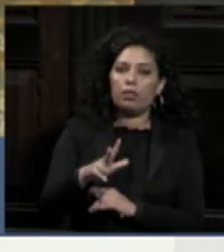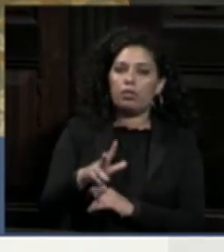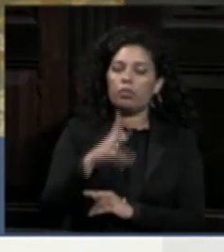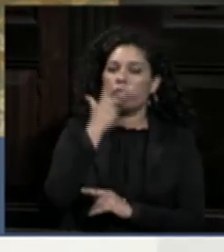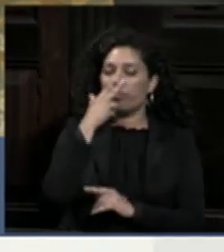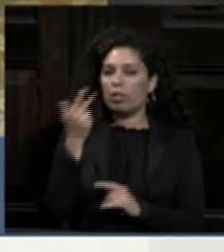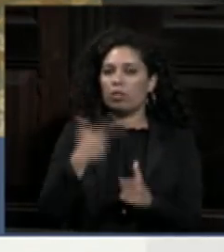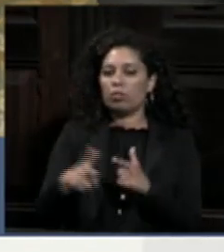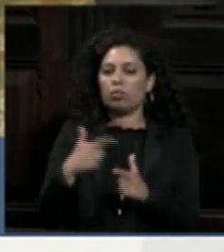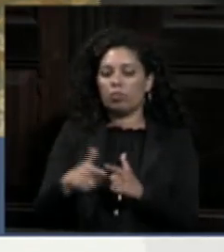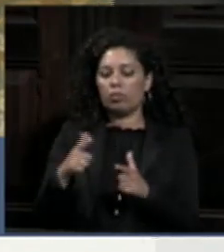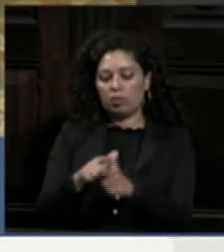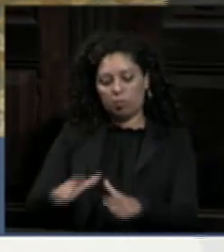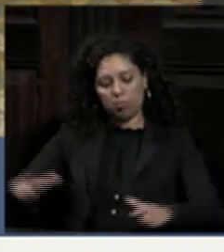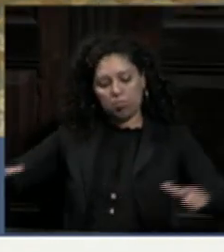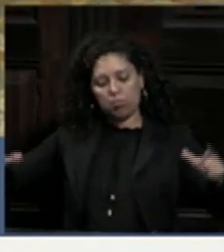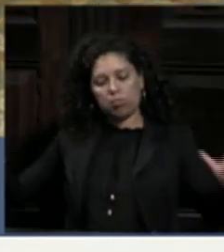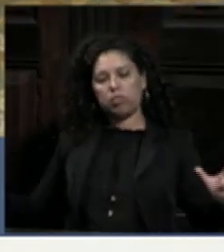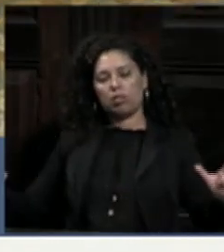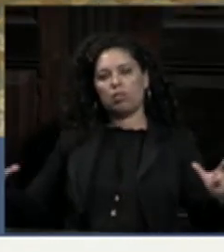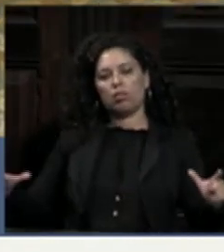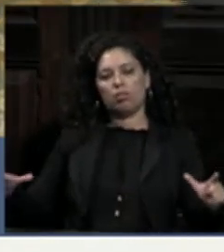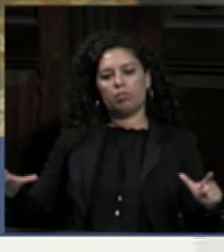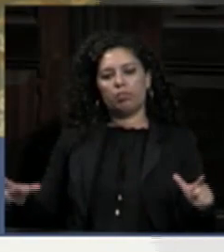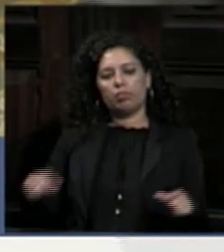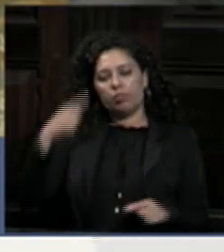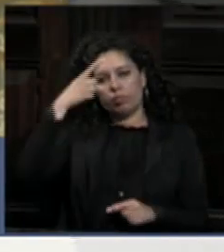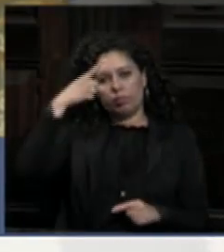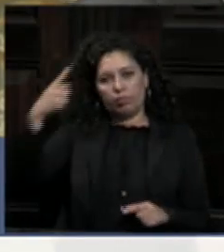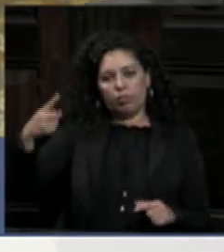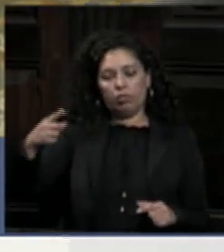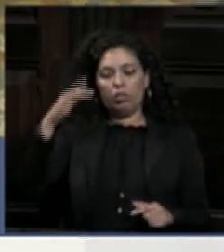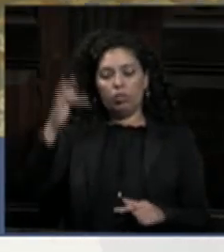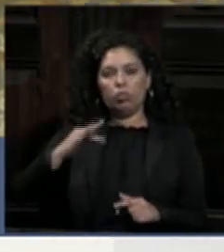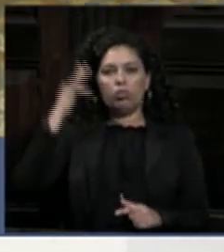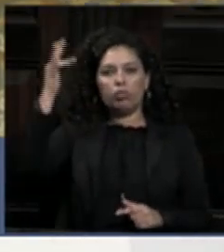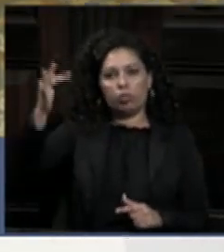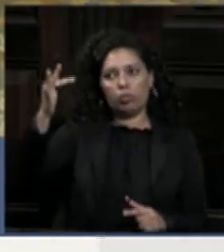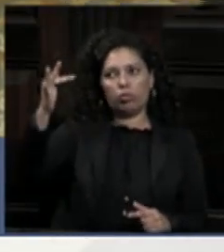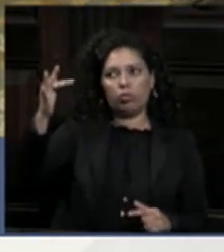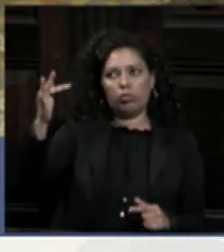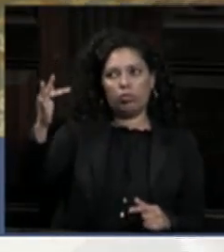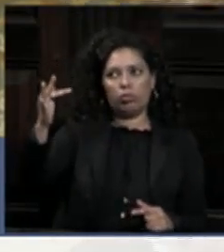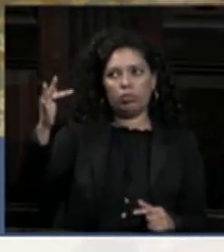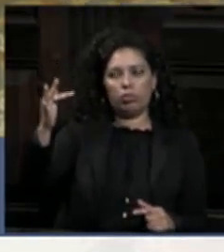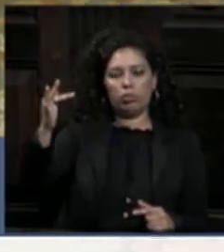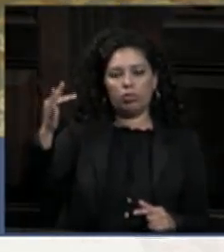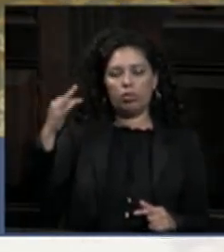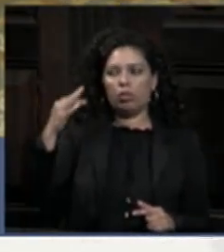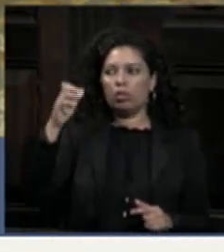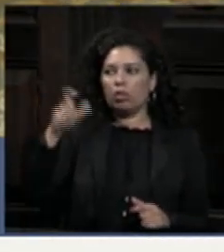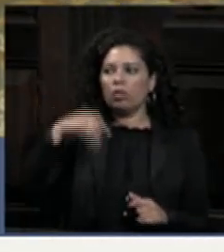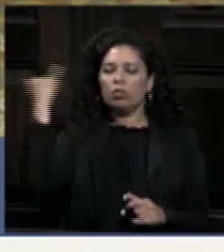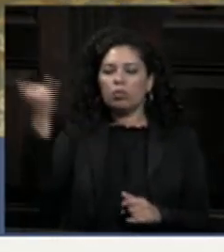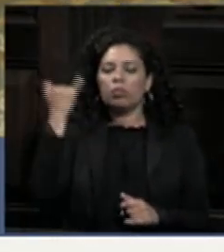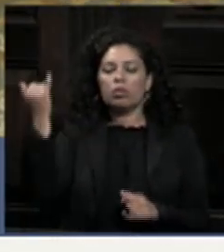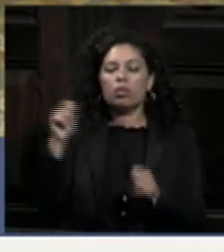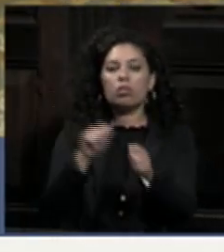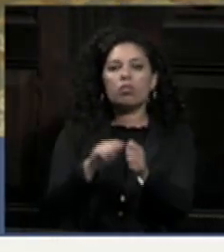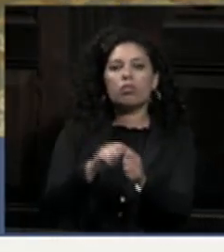mais aumentar tão pensando nesse futuro se for necessário